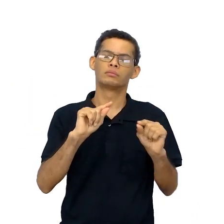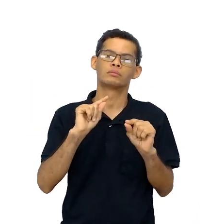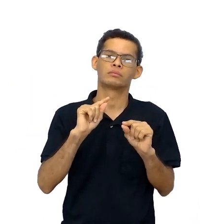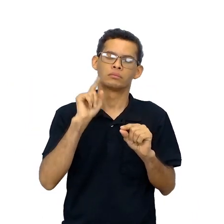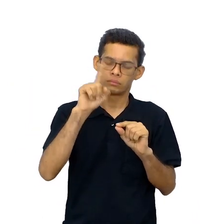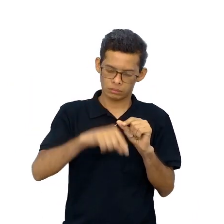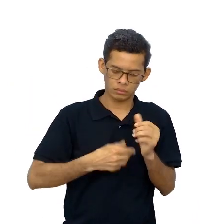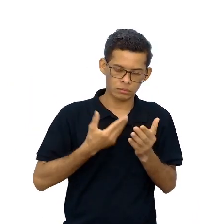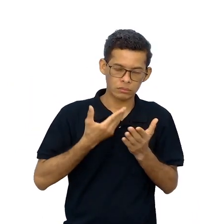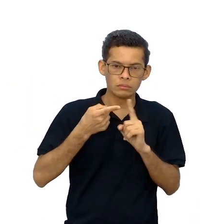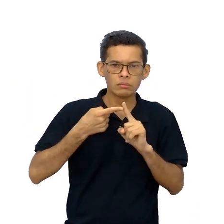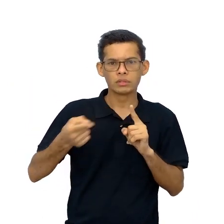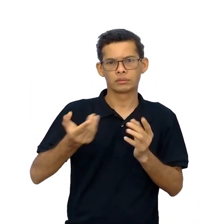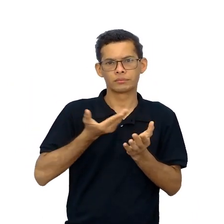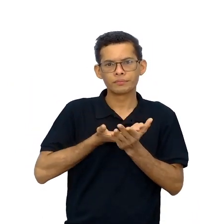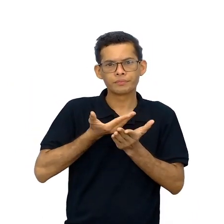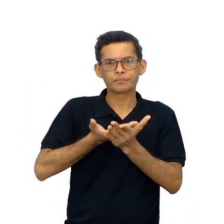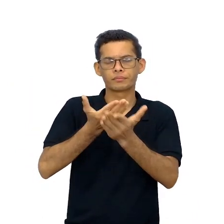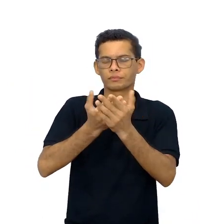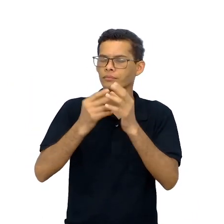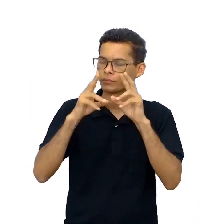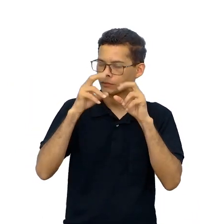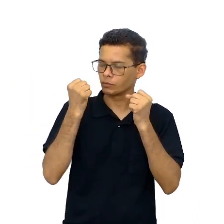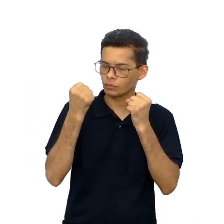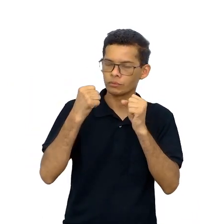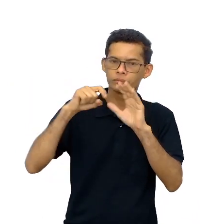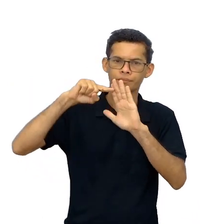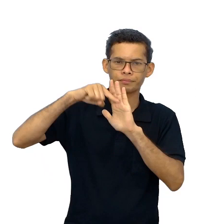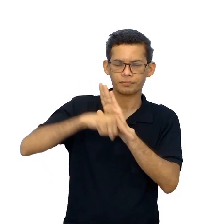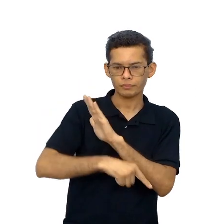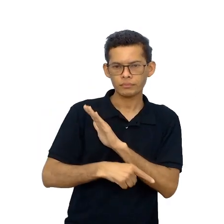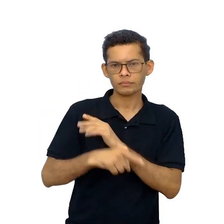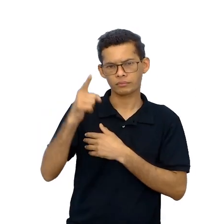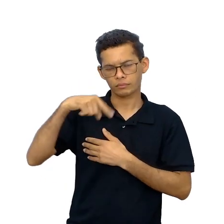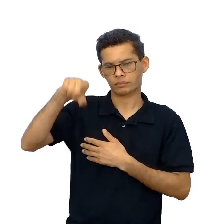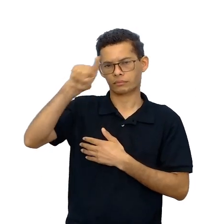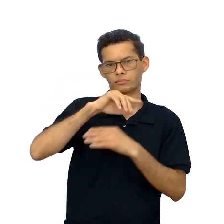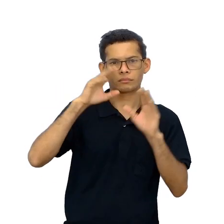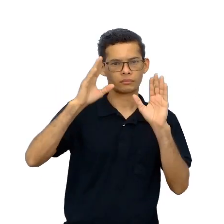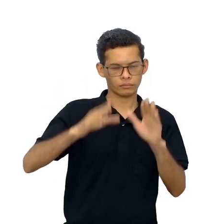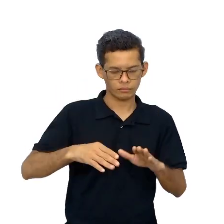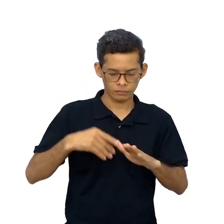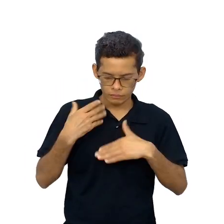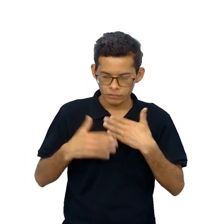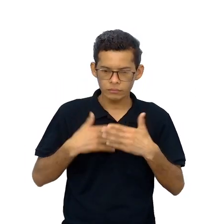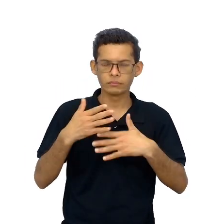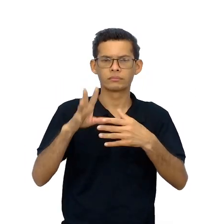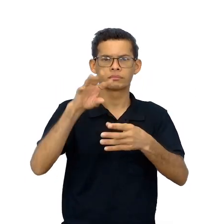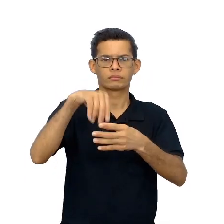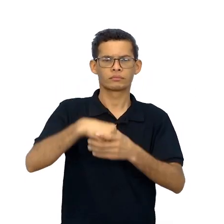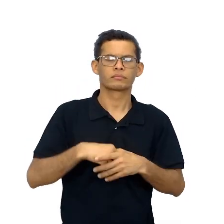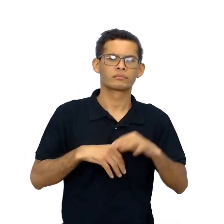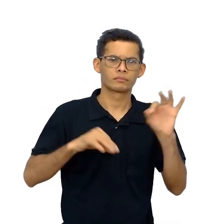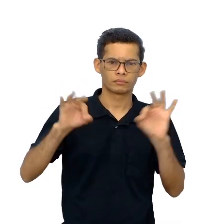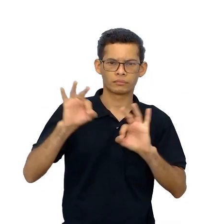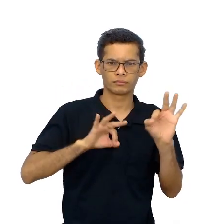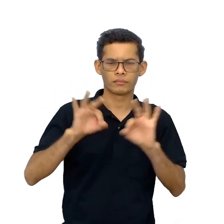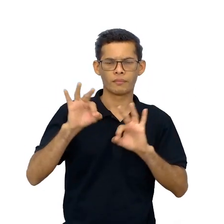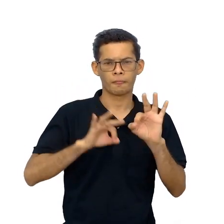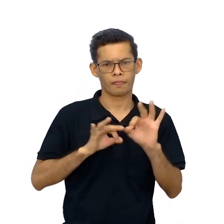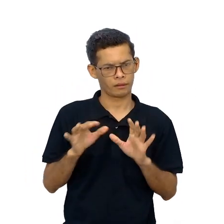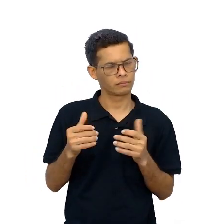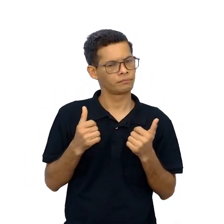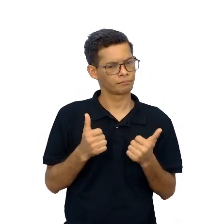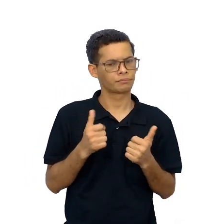de intensiva que é da SEI, que vocês já estão debruçados no planejamento. Planejem, né?